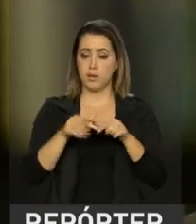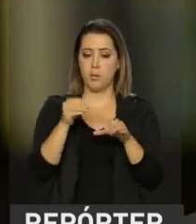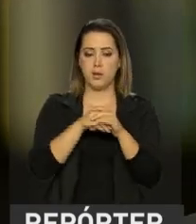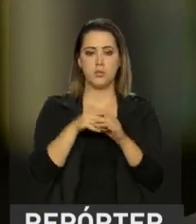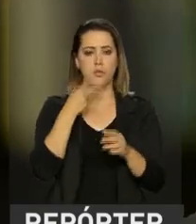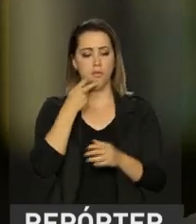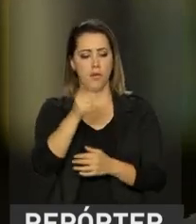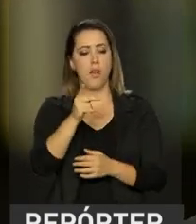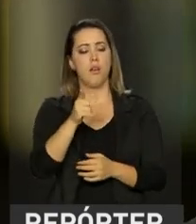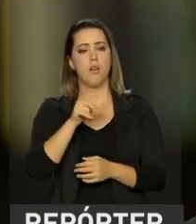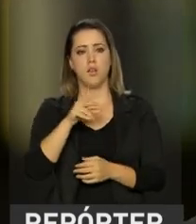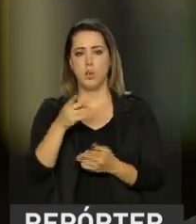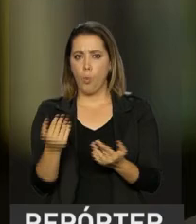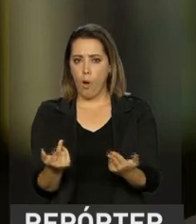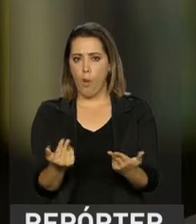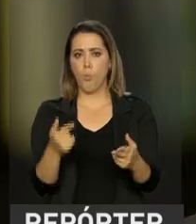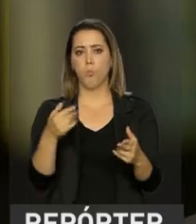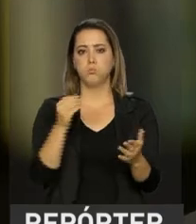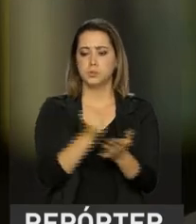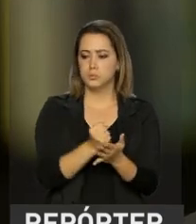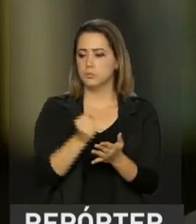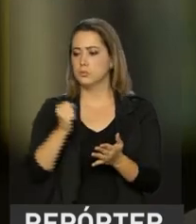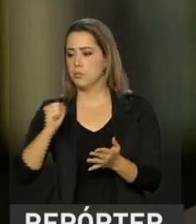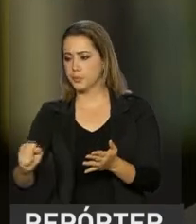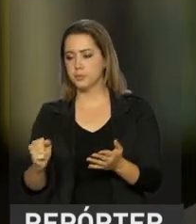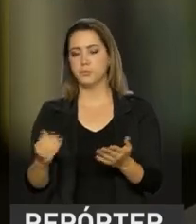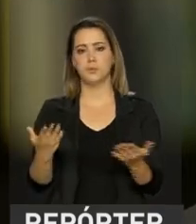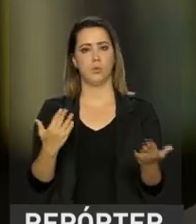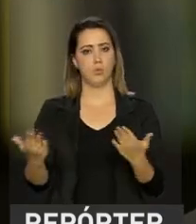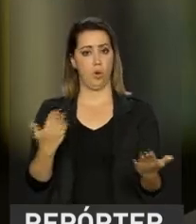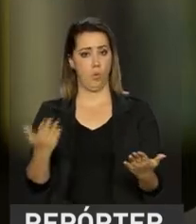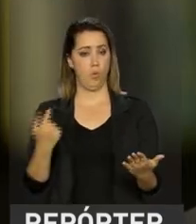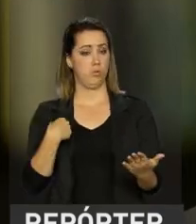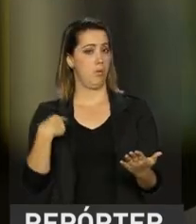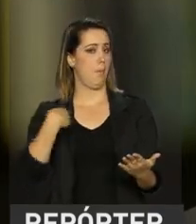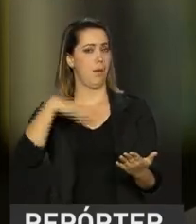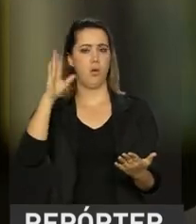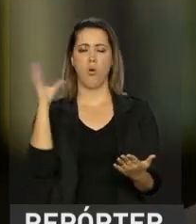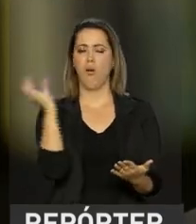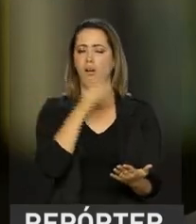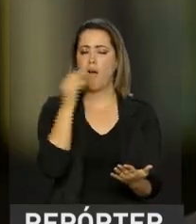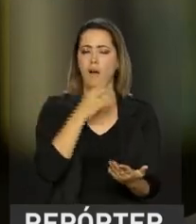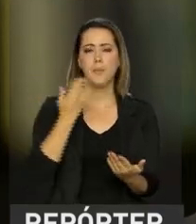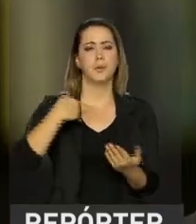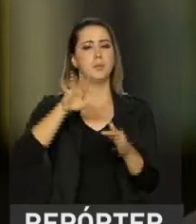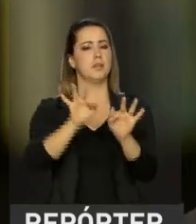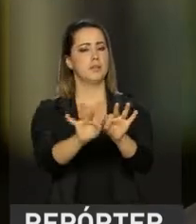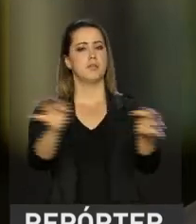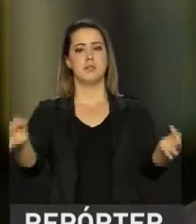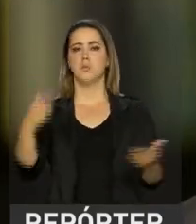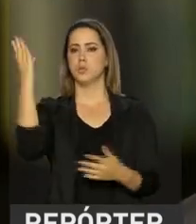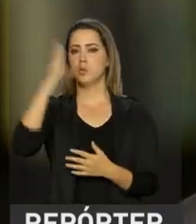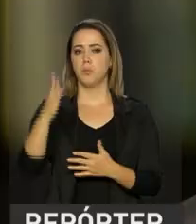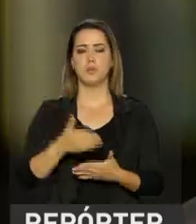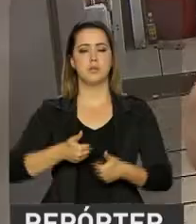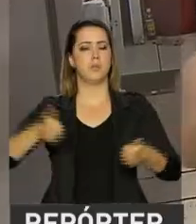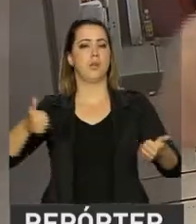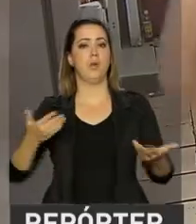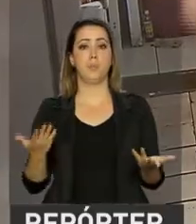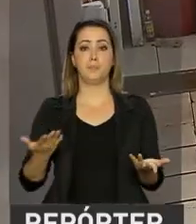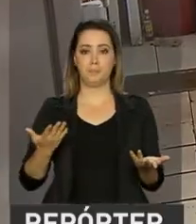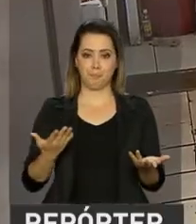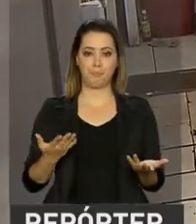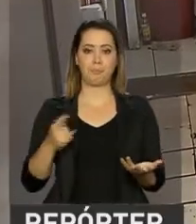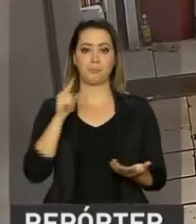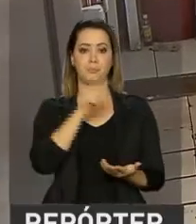e tenha tramitação com isso nós temos rapidez e simplificação e fazendo o brasil ficar mais leve para